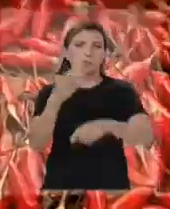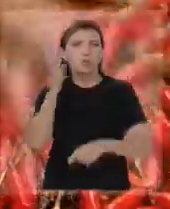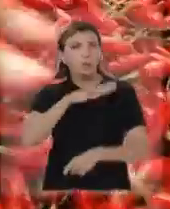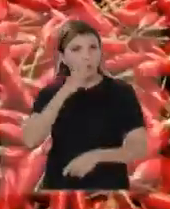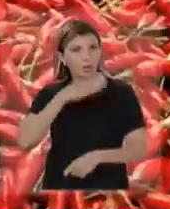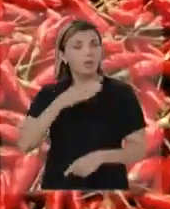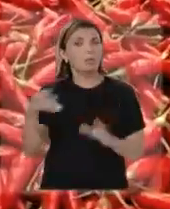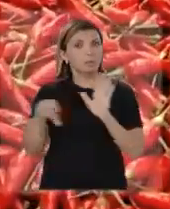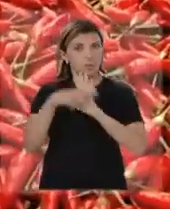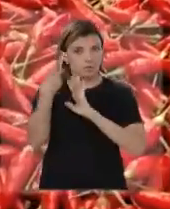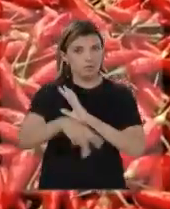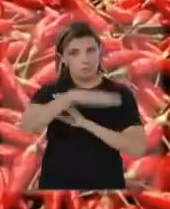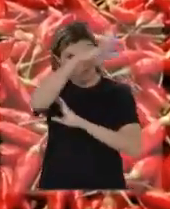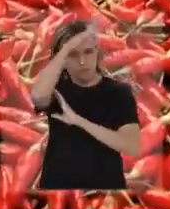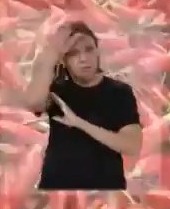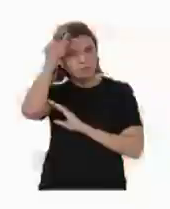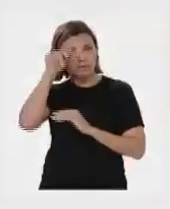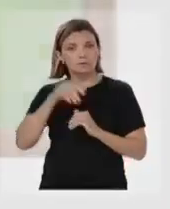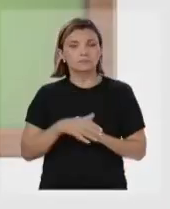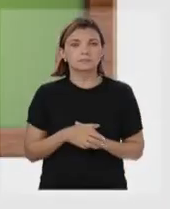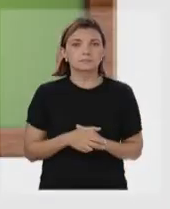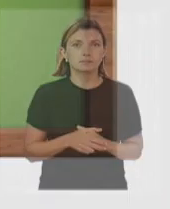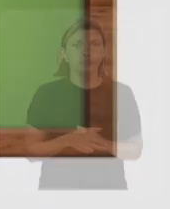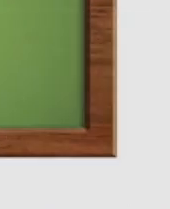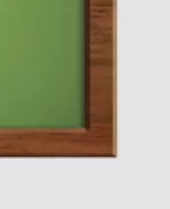e muitas pimentas da região.